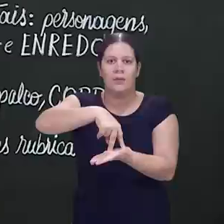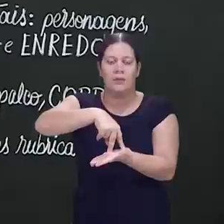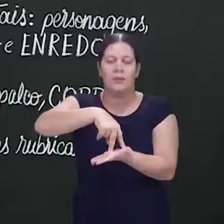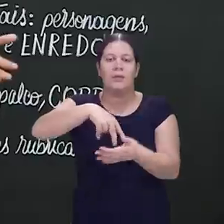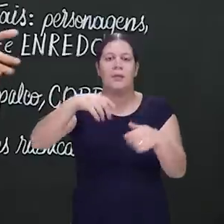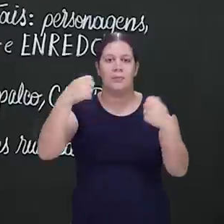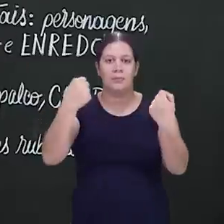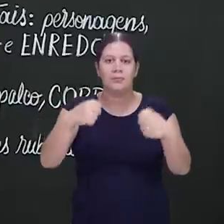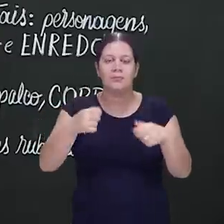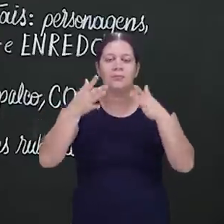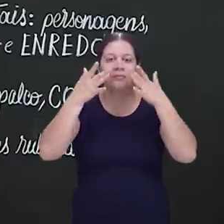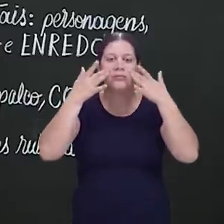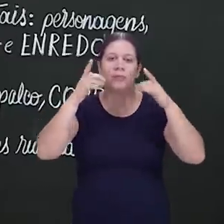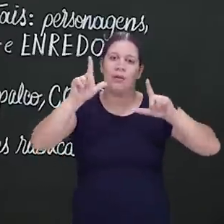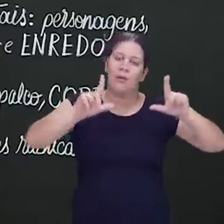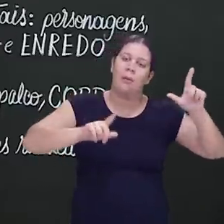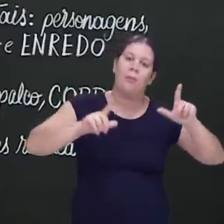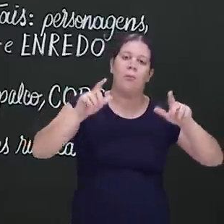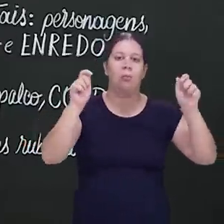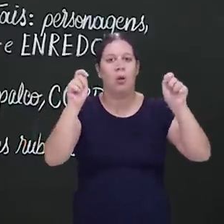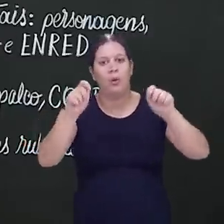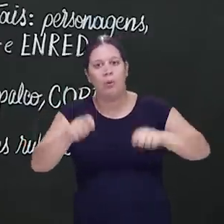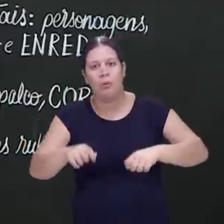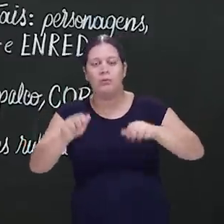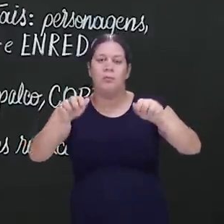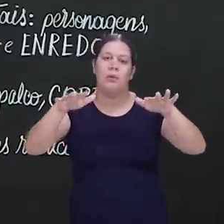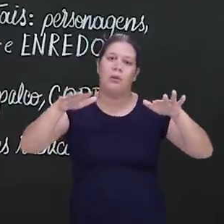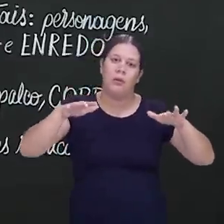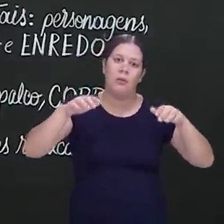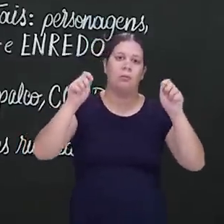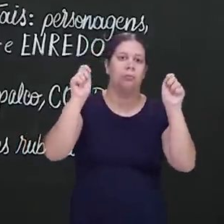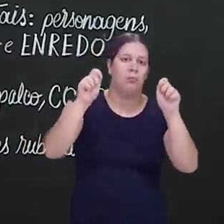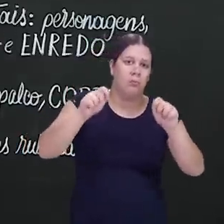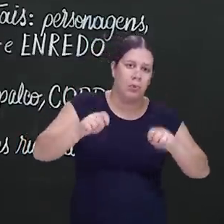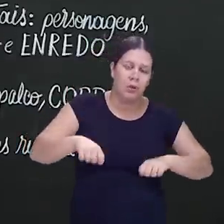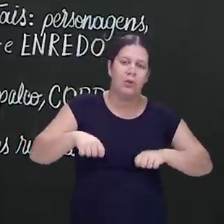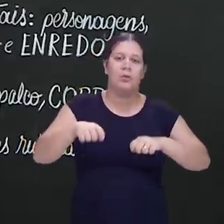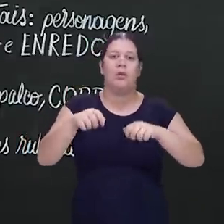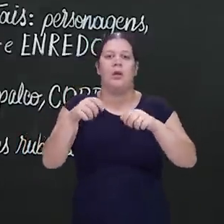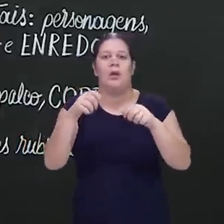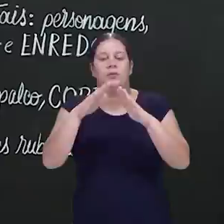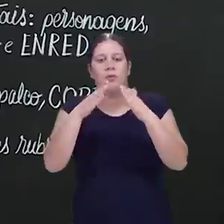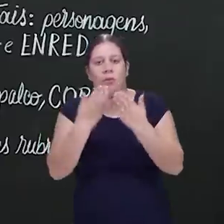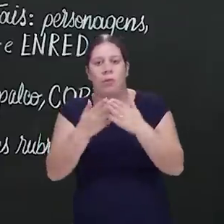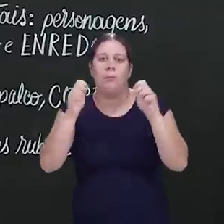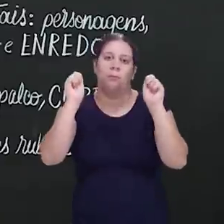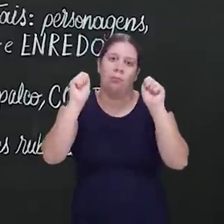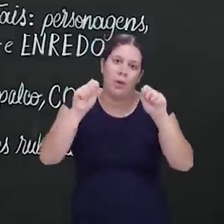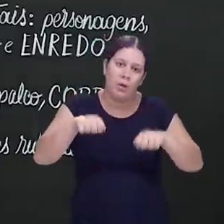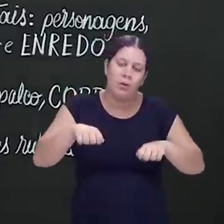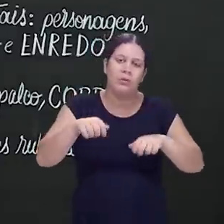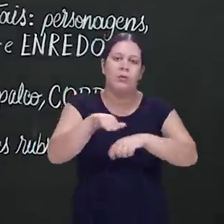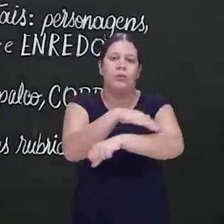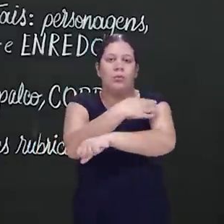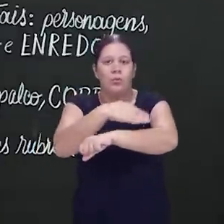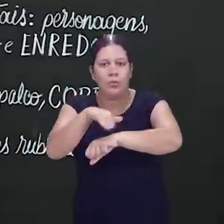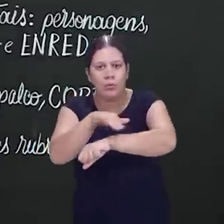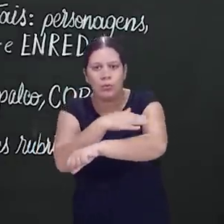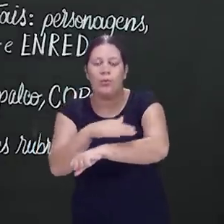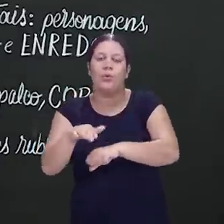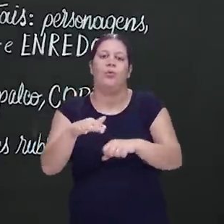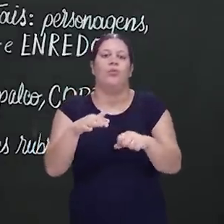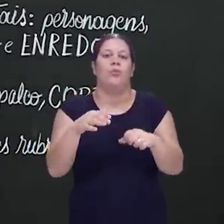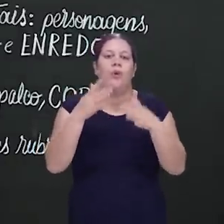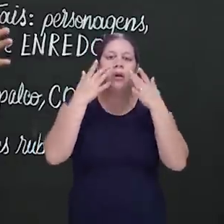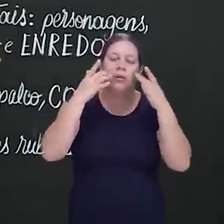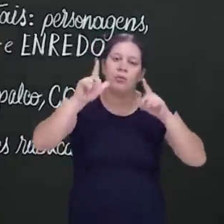encenação teatral, ou que pode ser a sala de aula, ou que pode ser um auditório, ou que pode ser a rua. Os atores e atrizes muitas vezes vão para a rua encenar